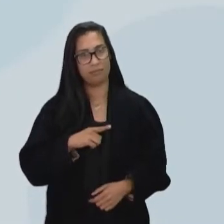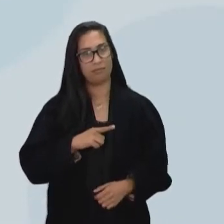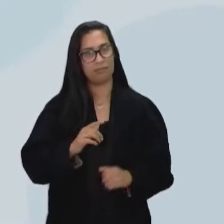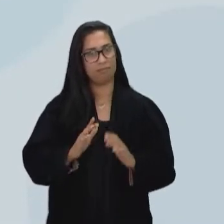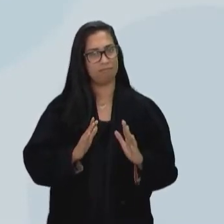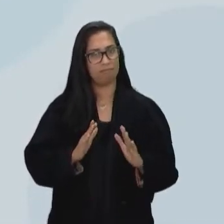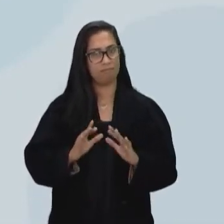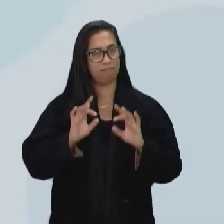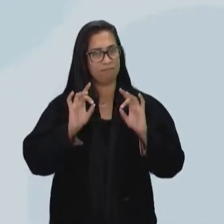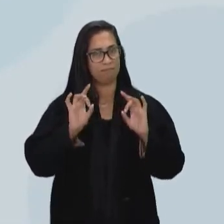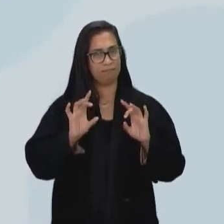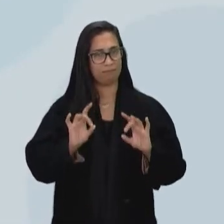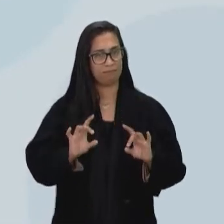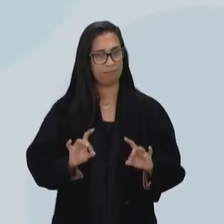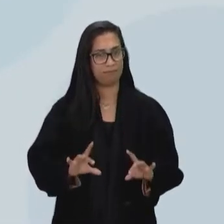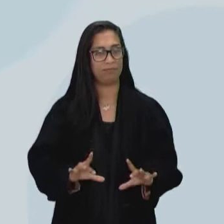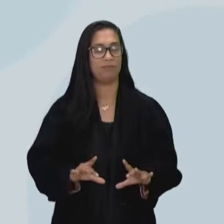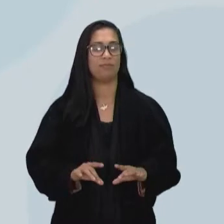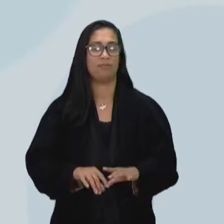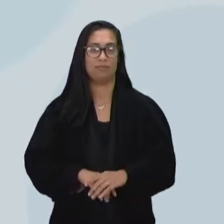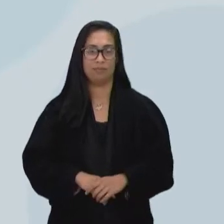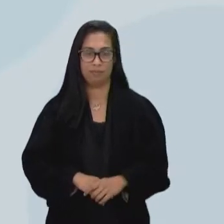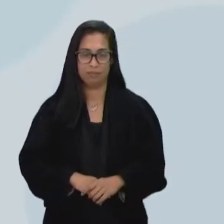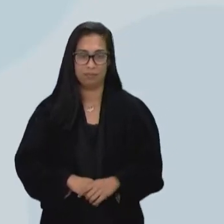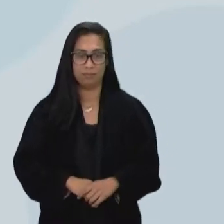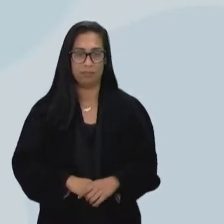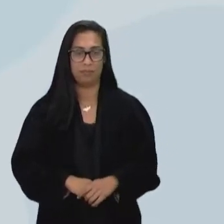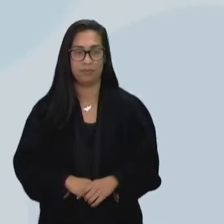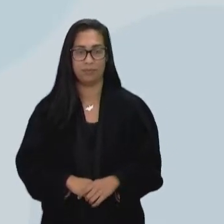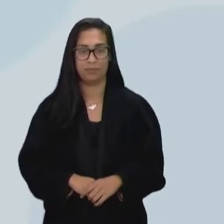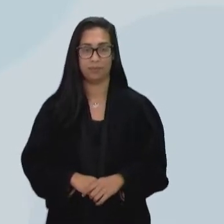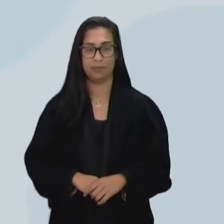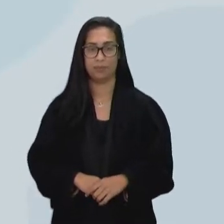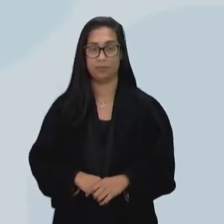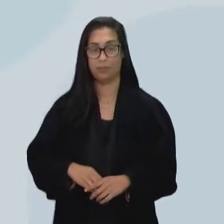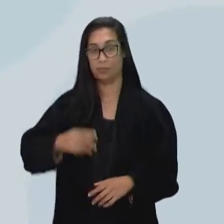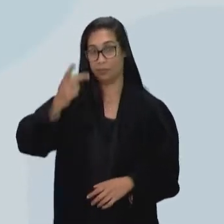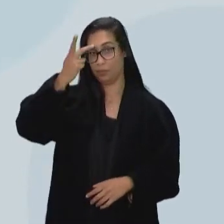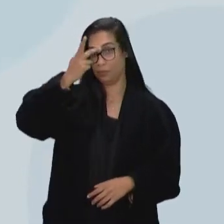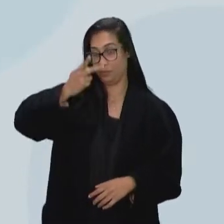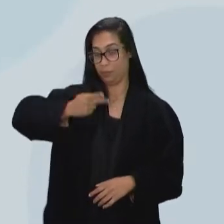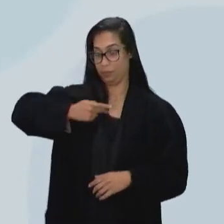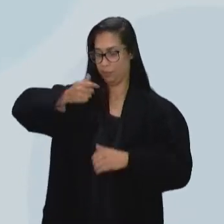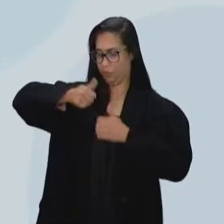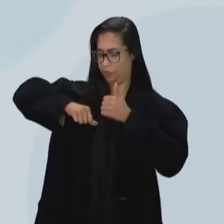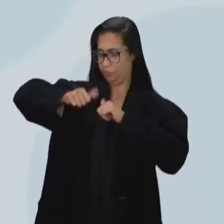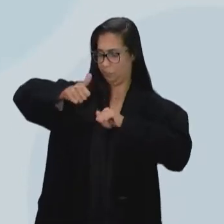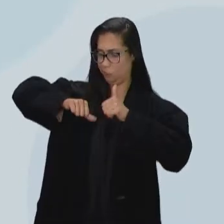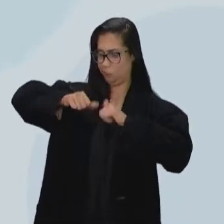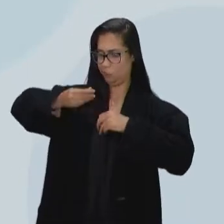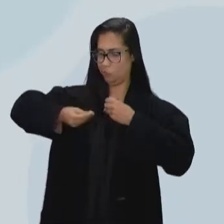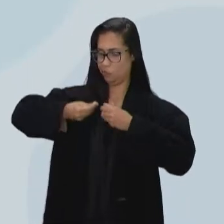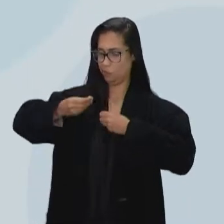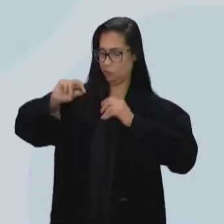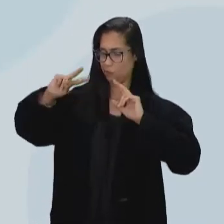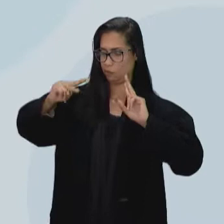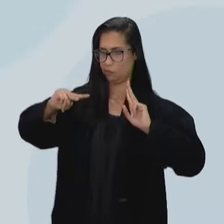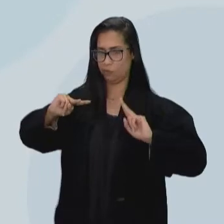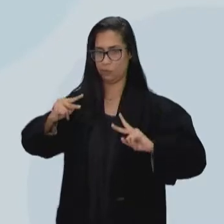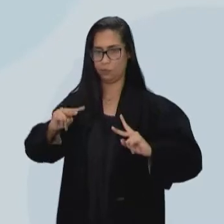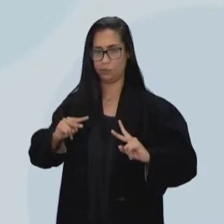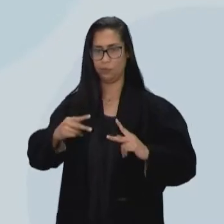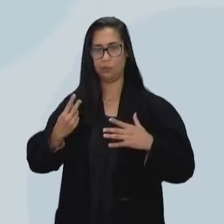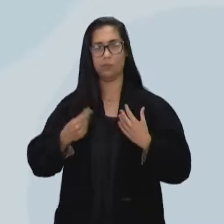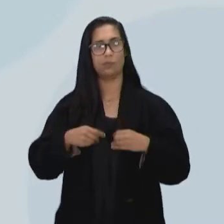chamado autoavaliação, que, como o próprio nome sugere, você olha para dentro, olha para si e pensa no